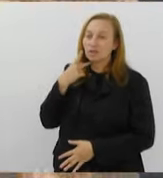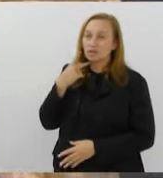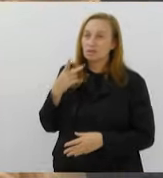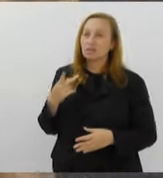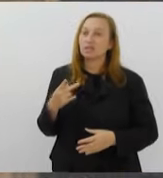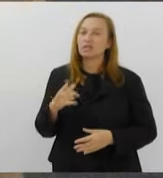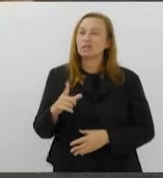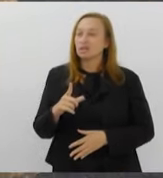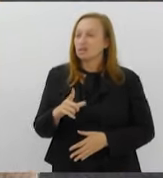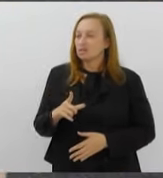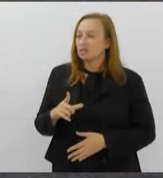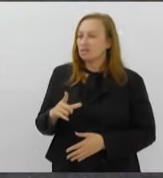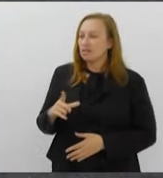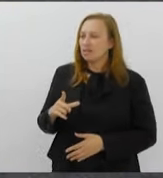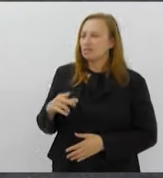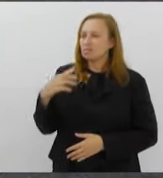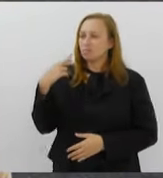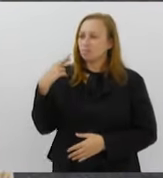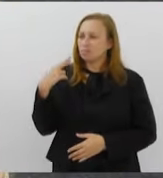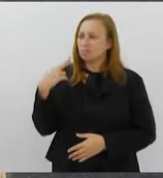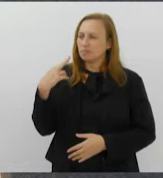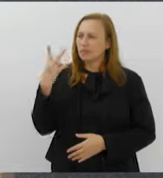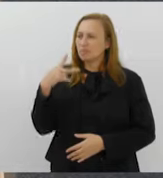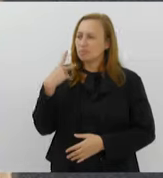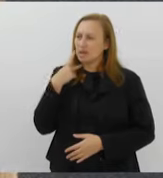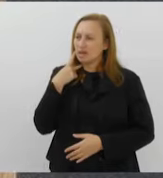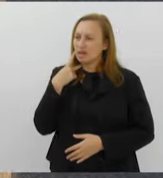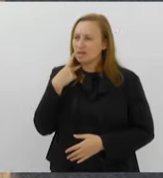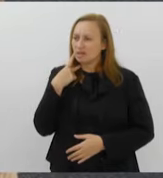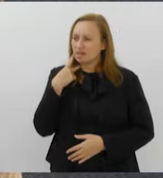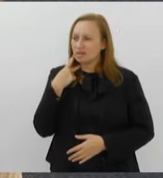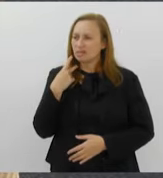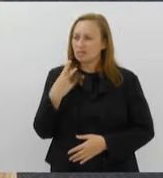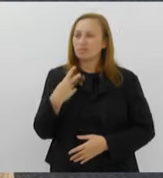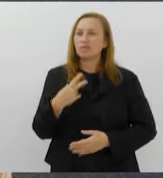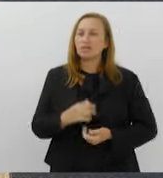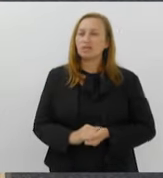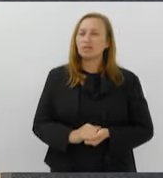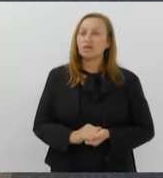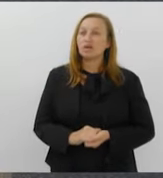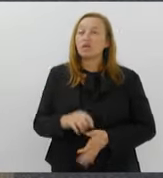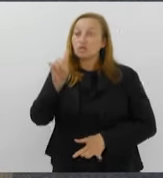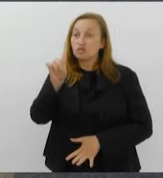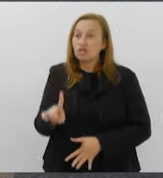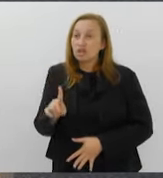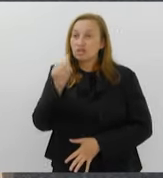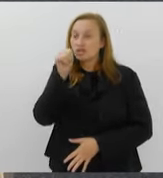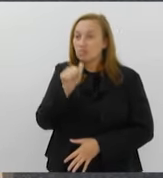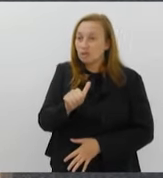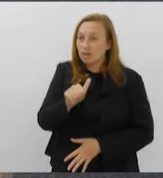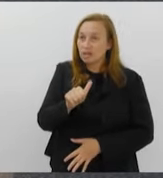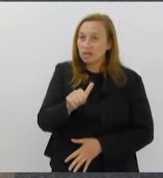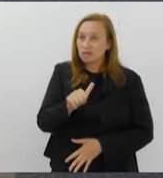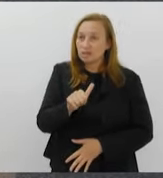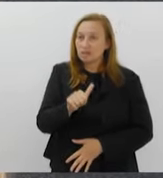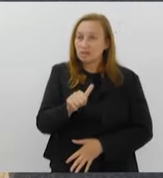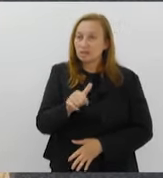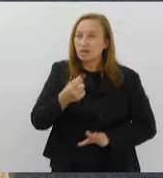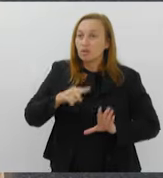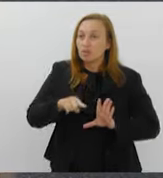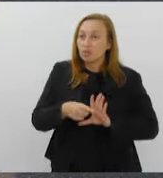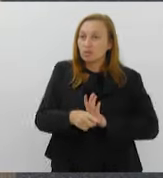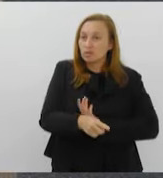instrumento muito importante, sobretudo no momento onde os direitos das mulheres estão sendo